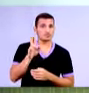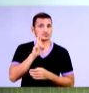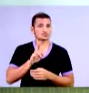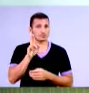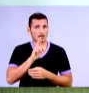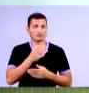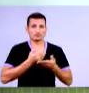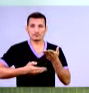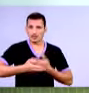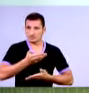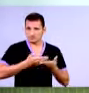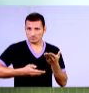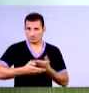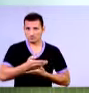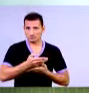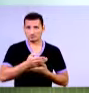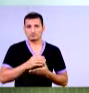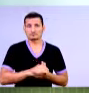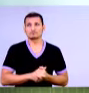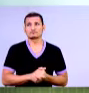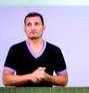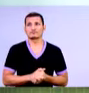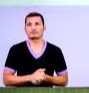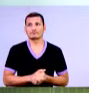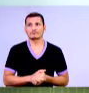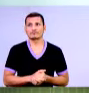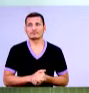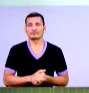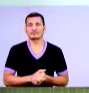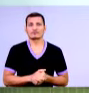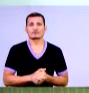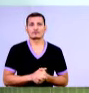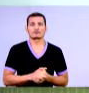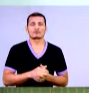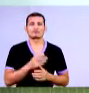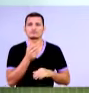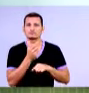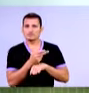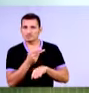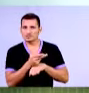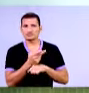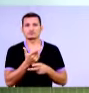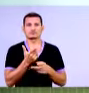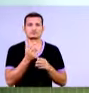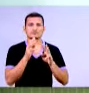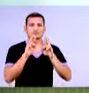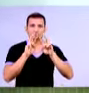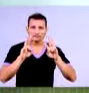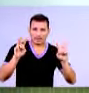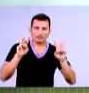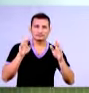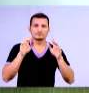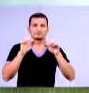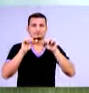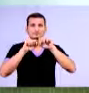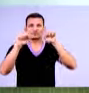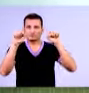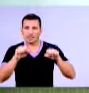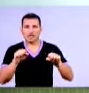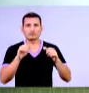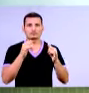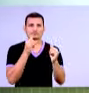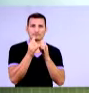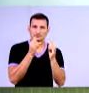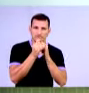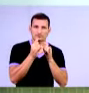na interação com os recursos multimídias, com os sites, com o sistema, com as